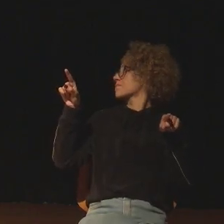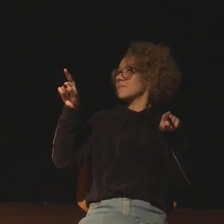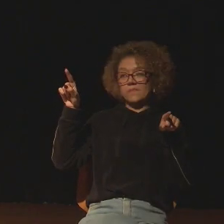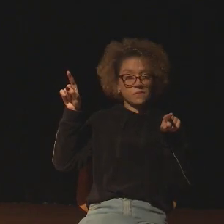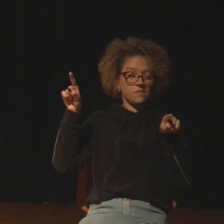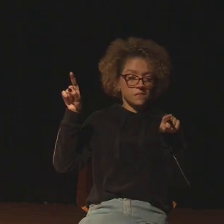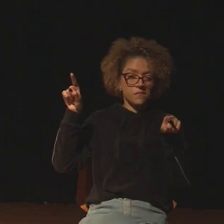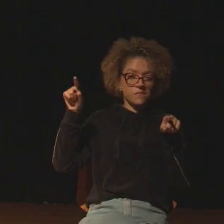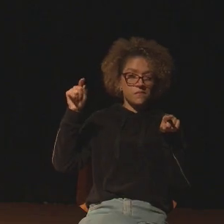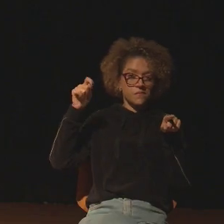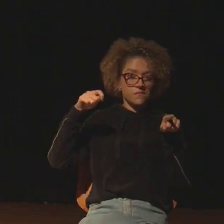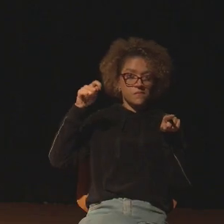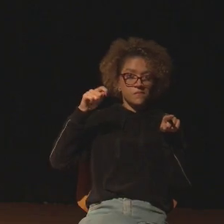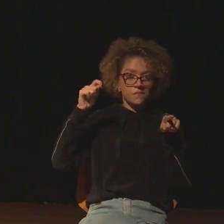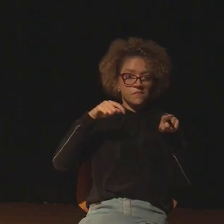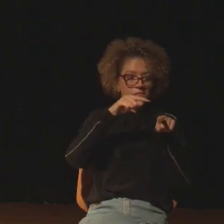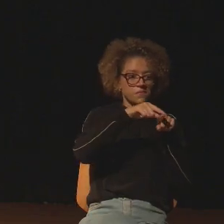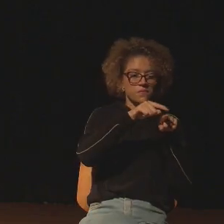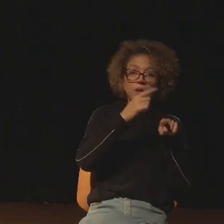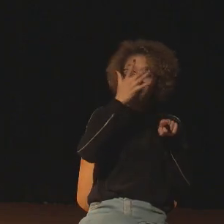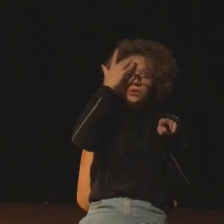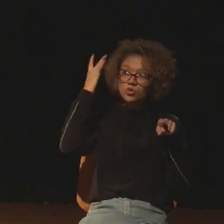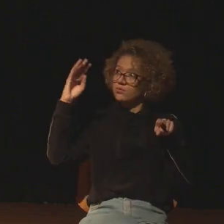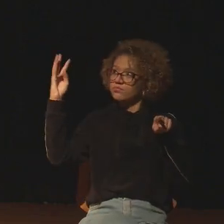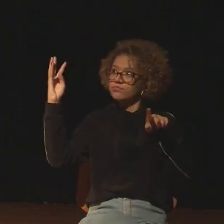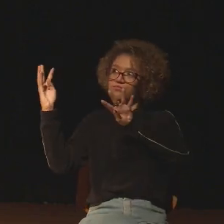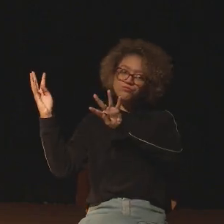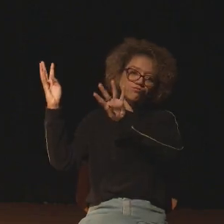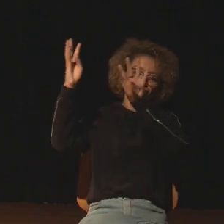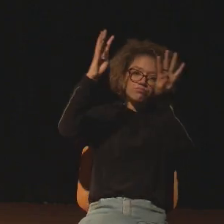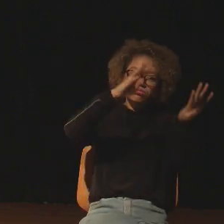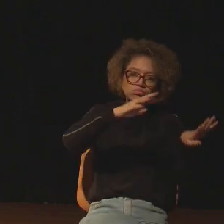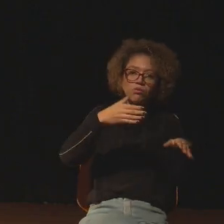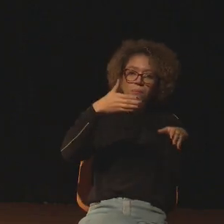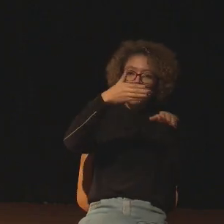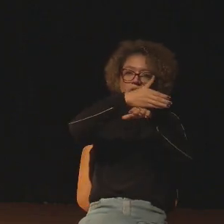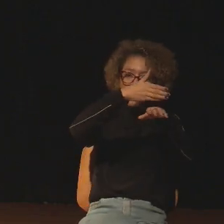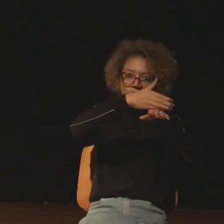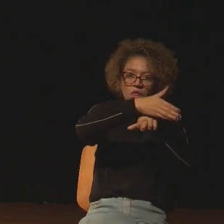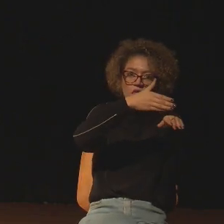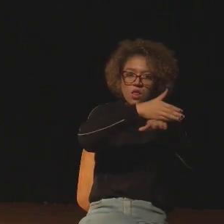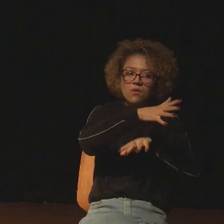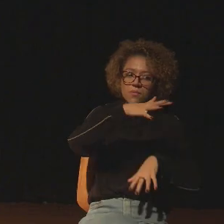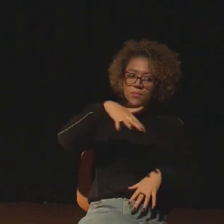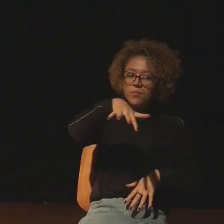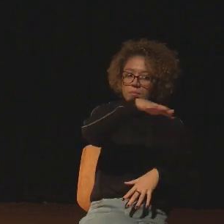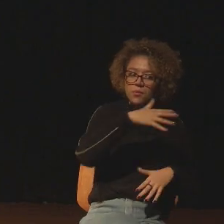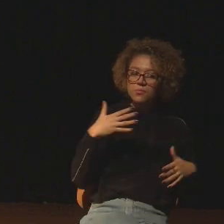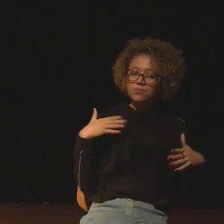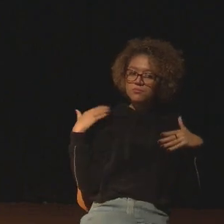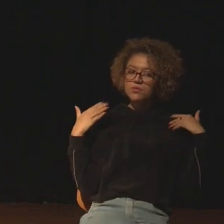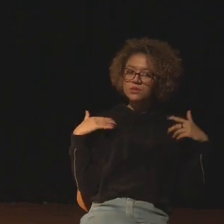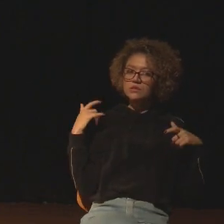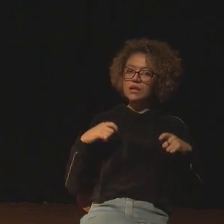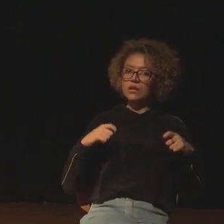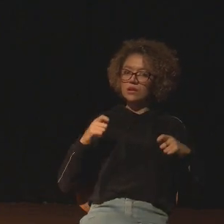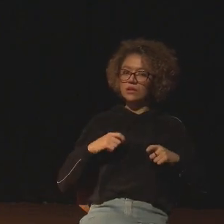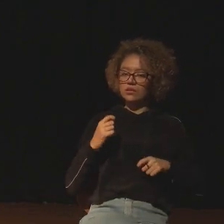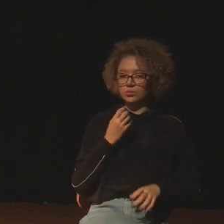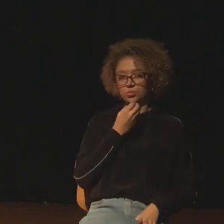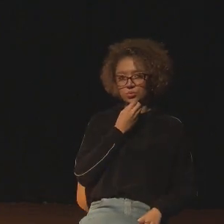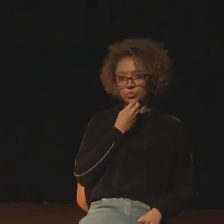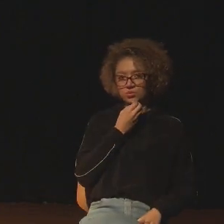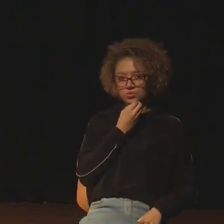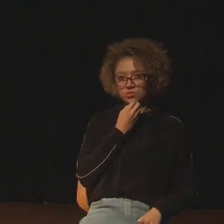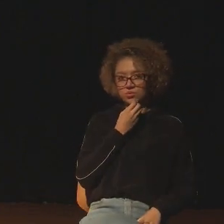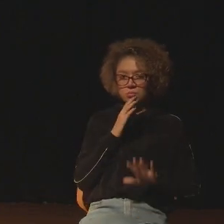de ser frequentado e transitado por todas as pessoas. E agora eu vou mostrar um pouquinho